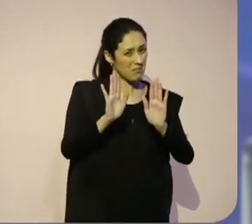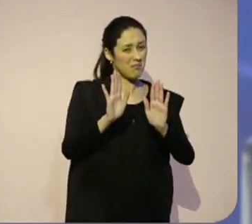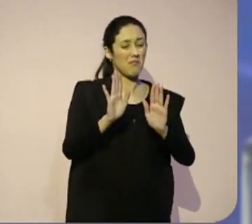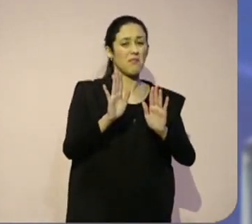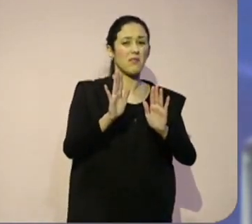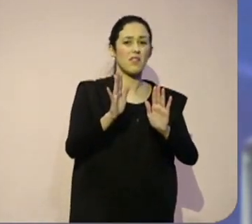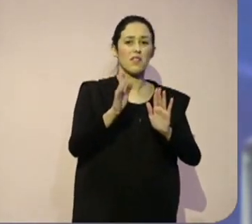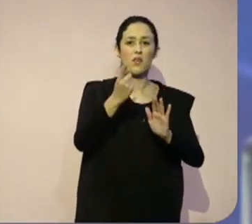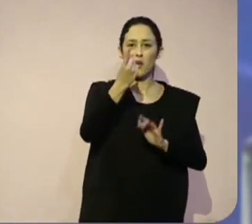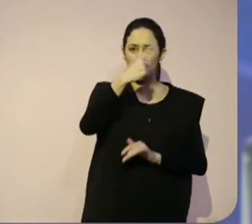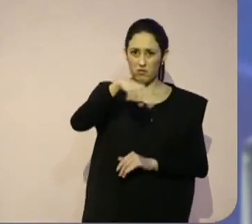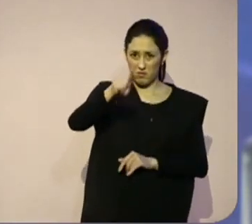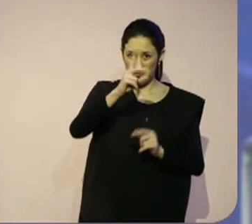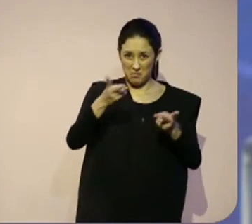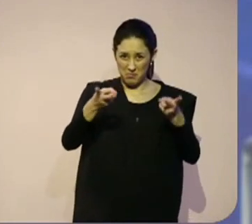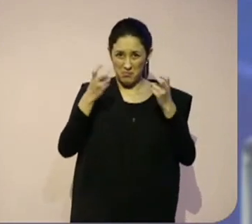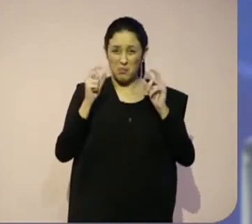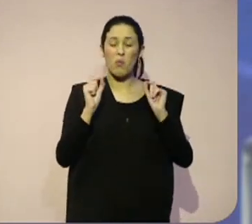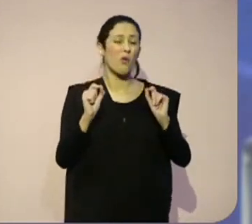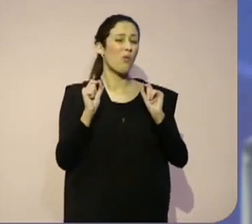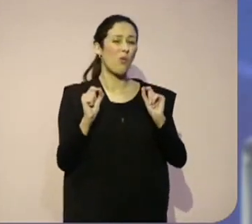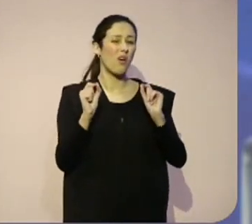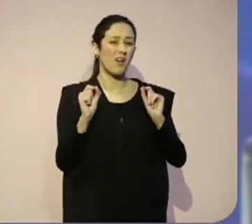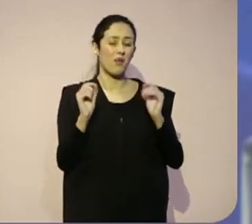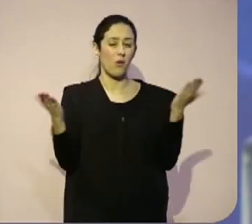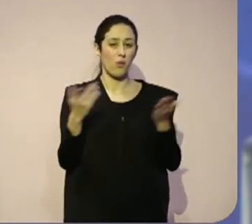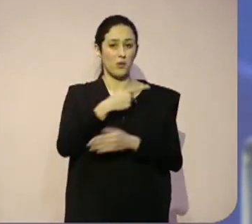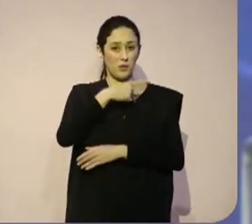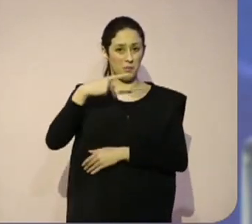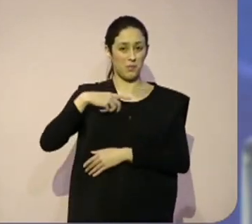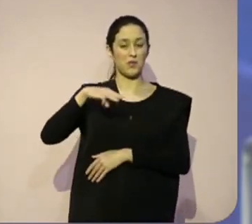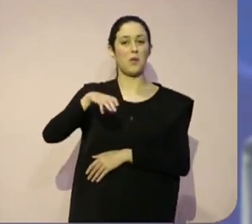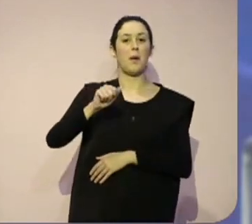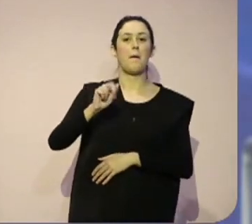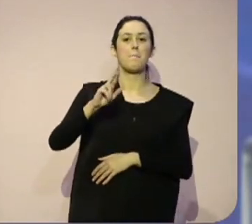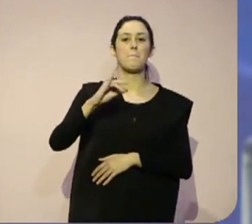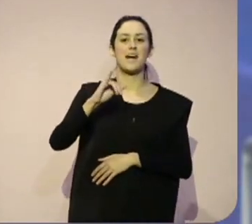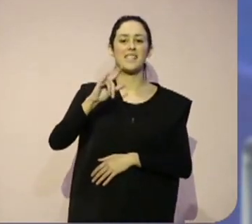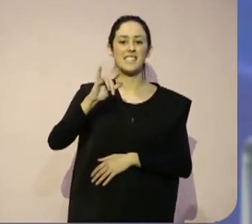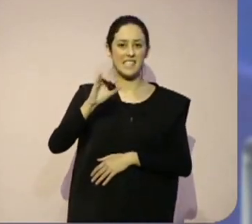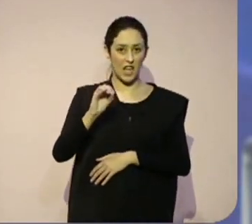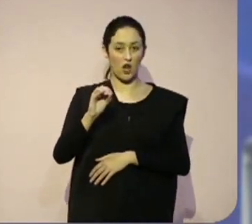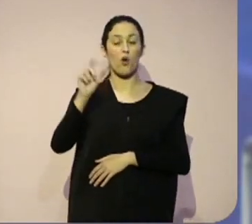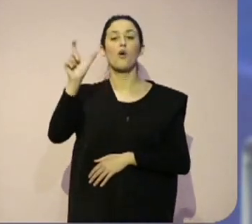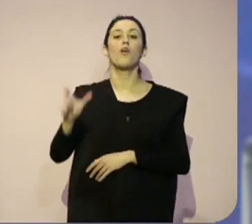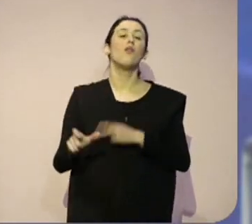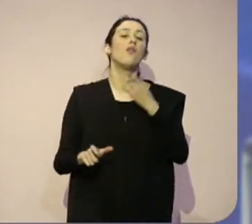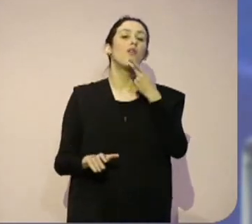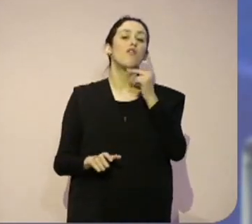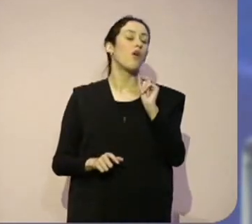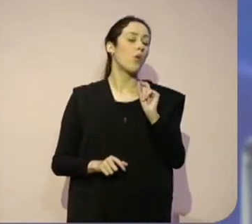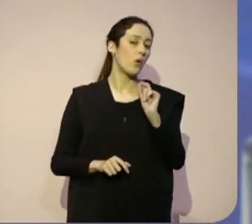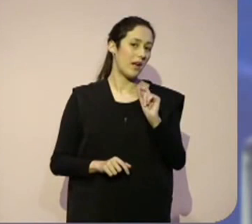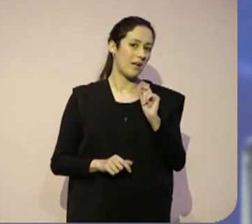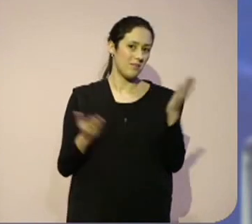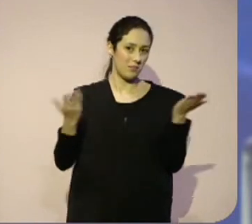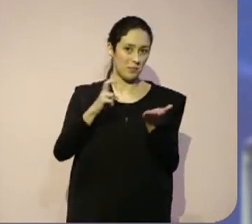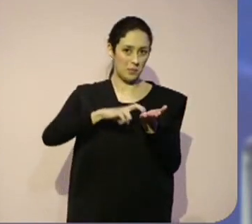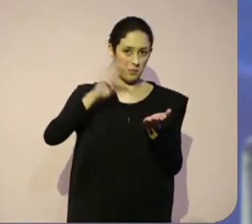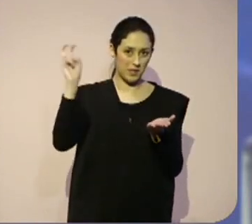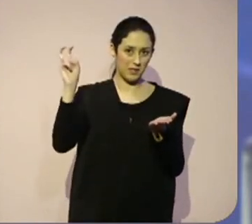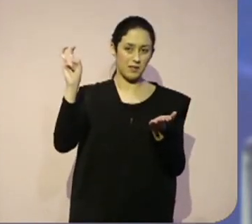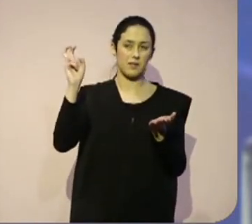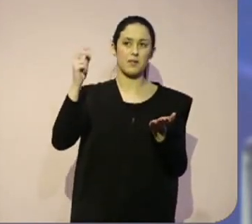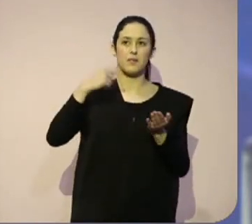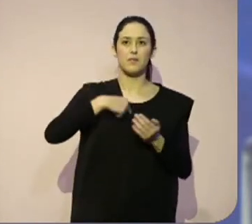tem percebido assim, mas hoje o pastor Marcílio falou isso de manhã. Há 2 quartas-feiras eu